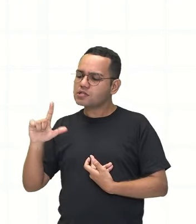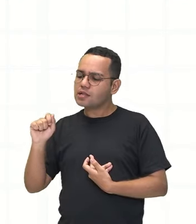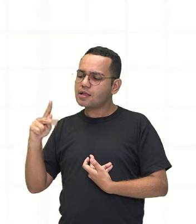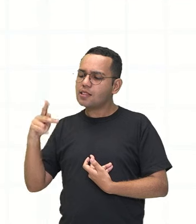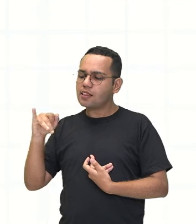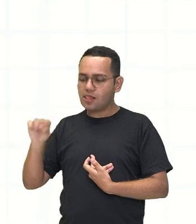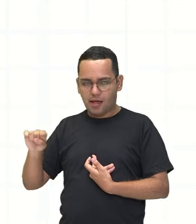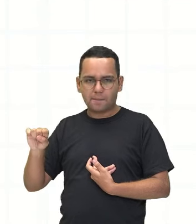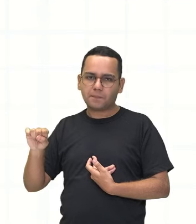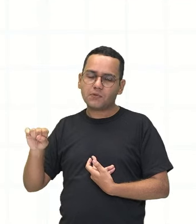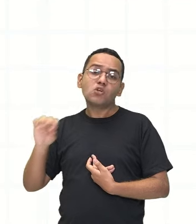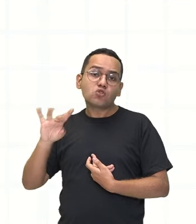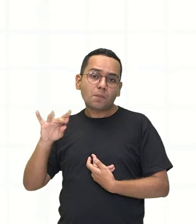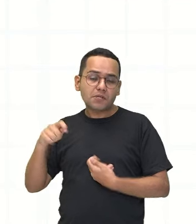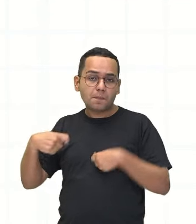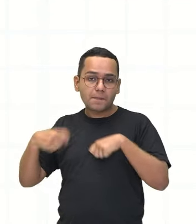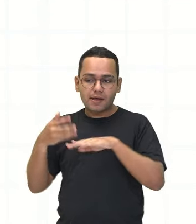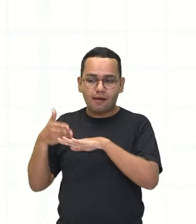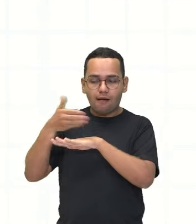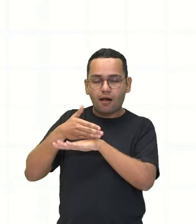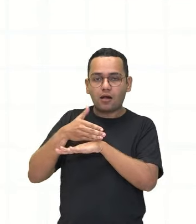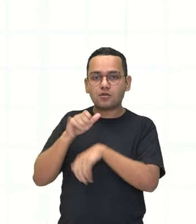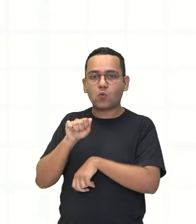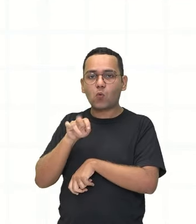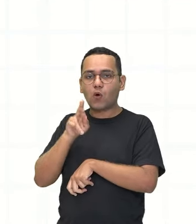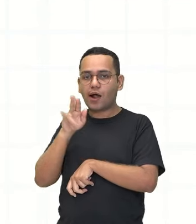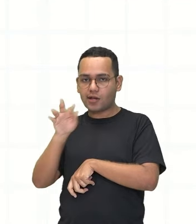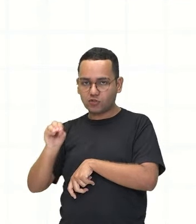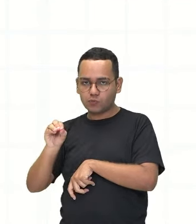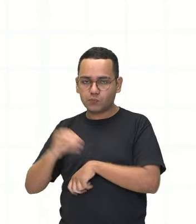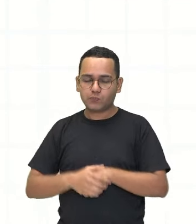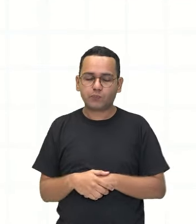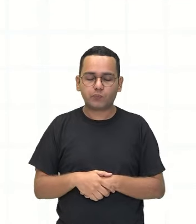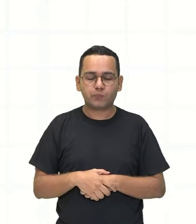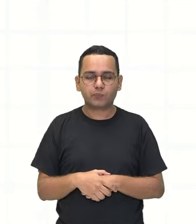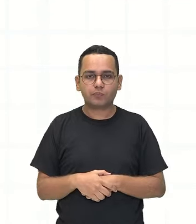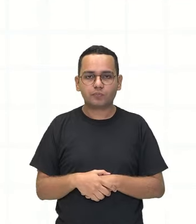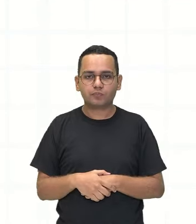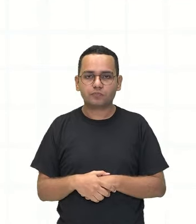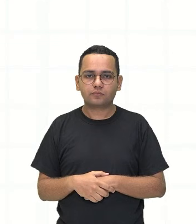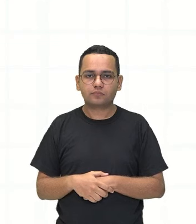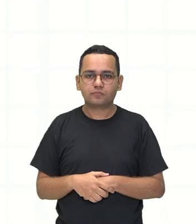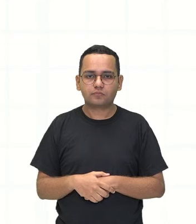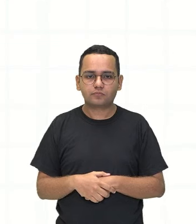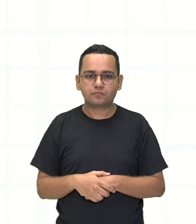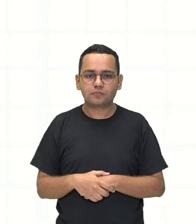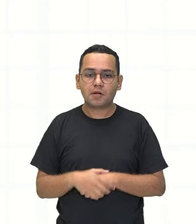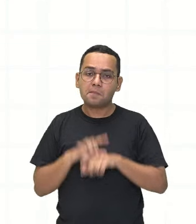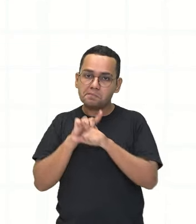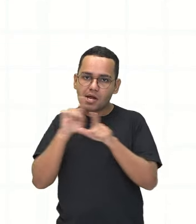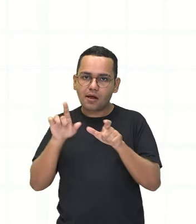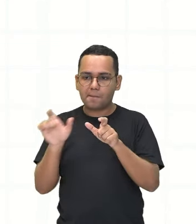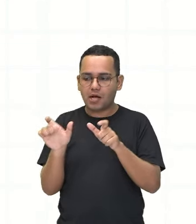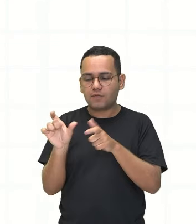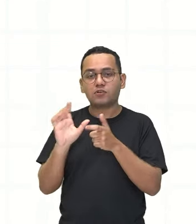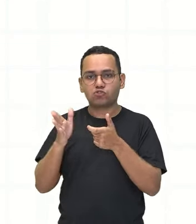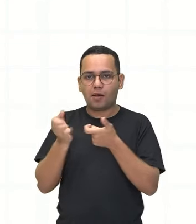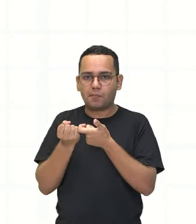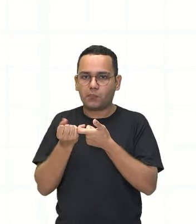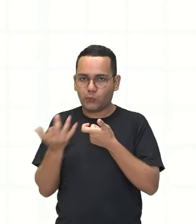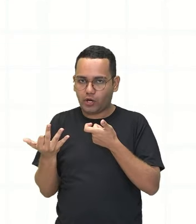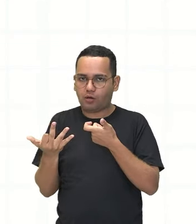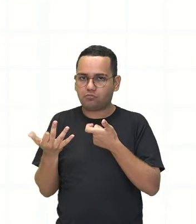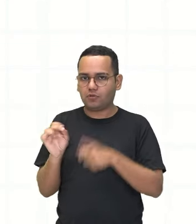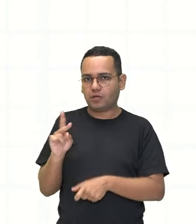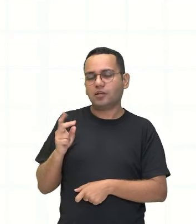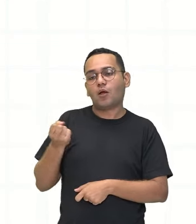fazer o plural dessa palavra. Que a gente acrescenta apenas o os aqui. O artigo vai estar no plural, que vai estar indicando que é mais de um,